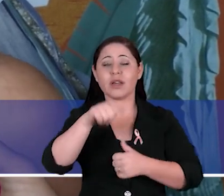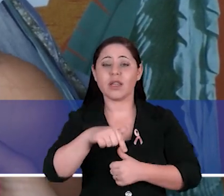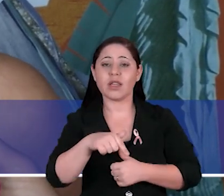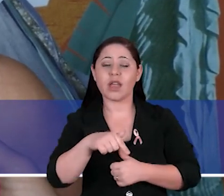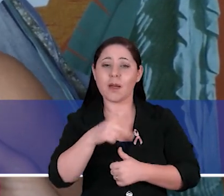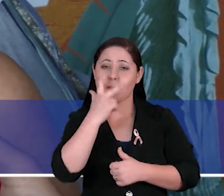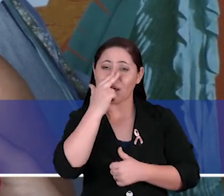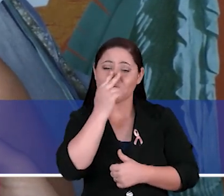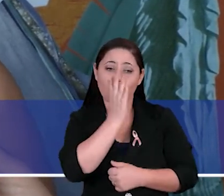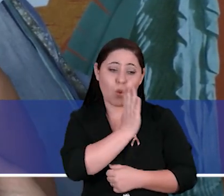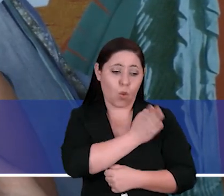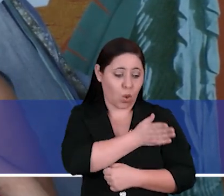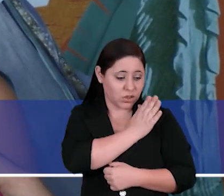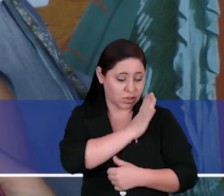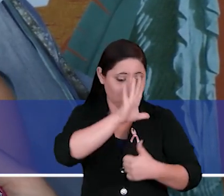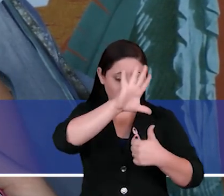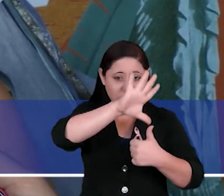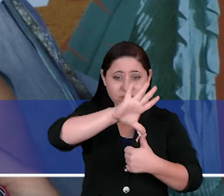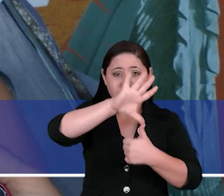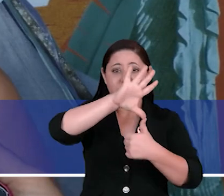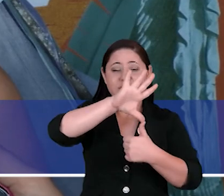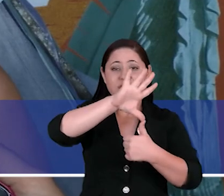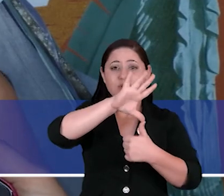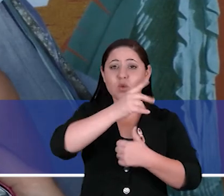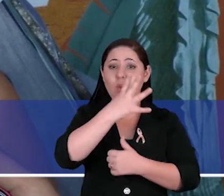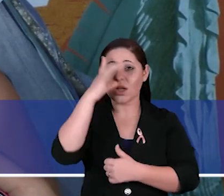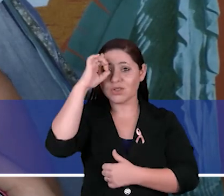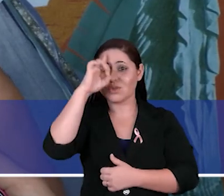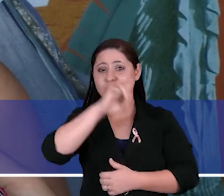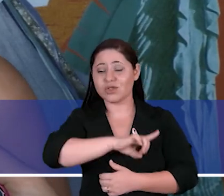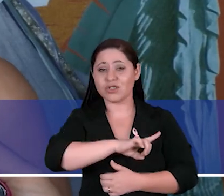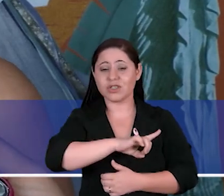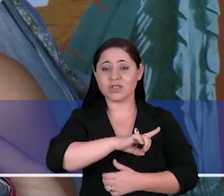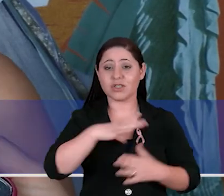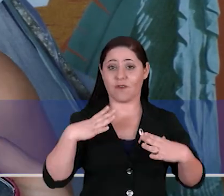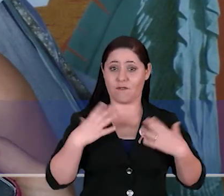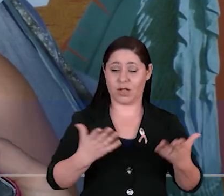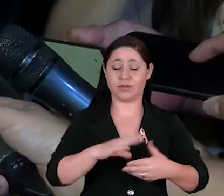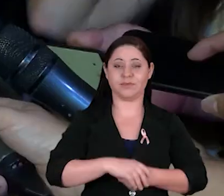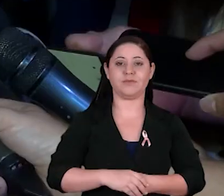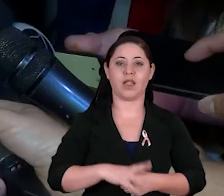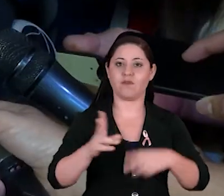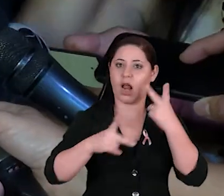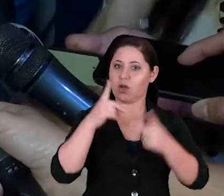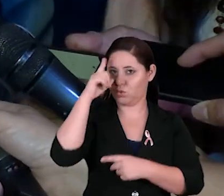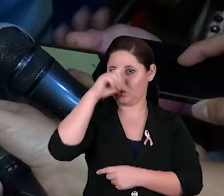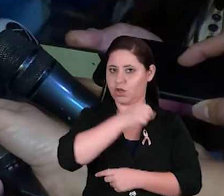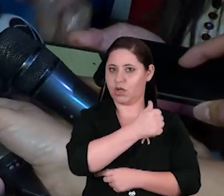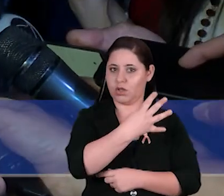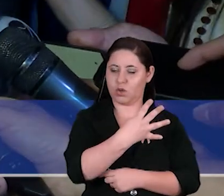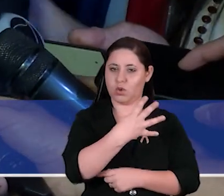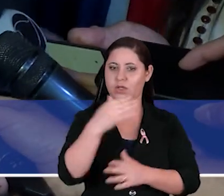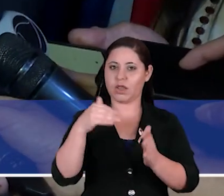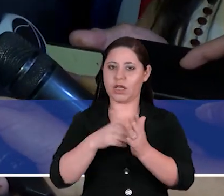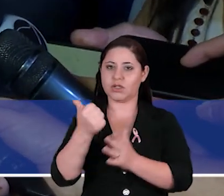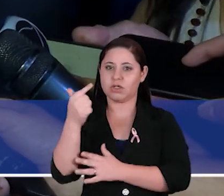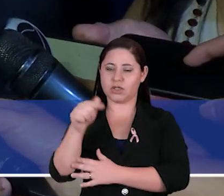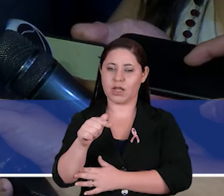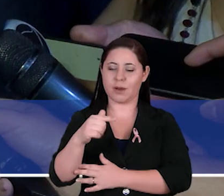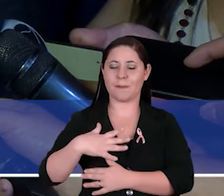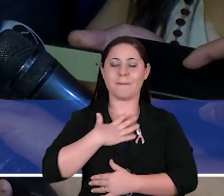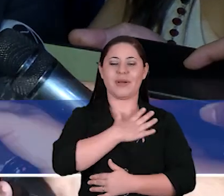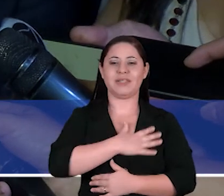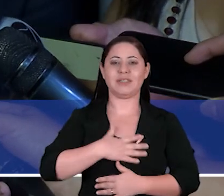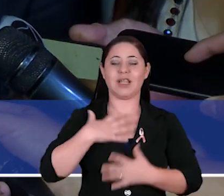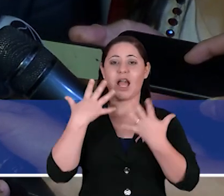tornar o coração, né, da América do Sul nesses 4 dias de eventos. Dizer que do dia 14 ao dia 17 a gente tem um